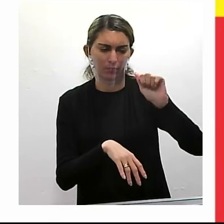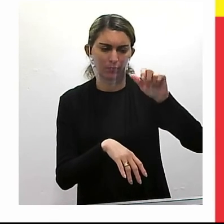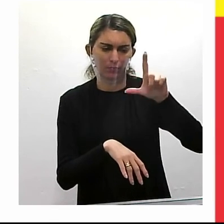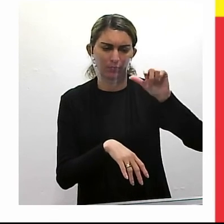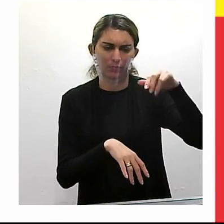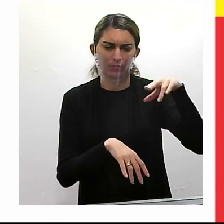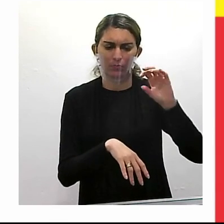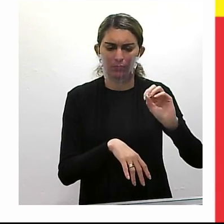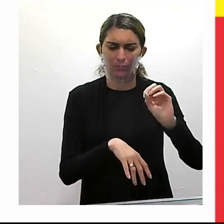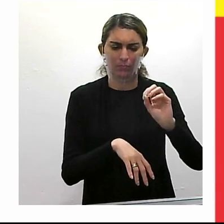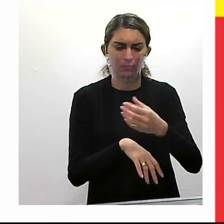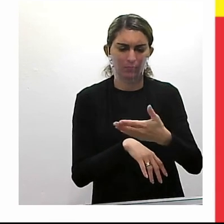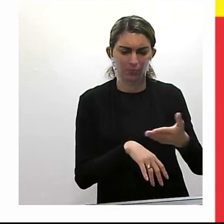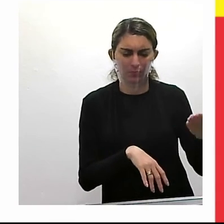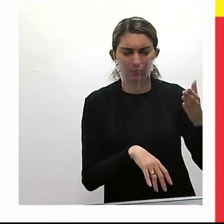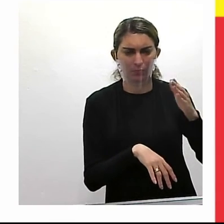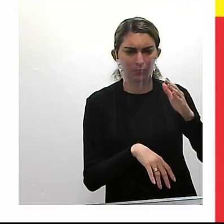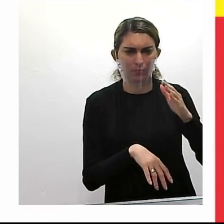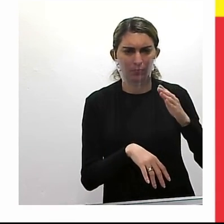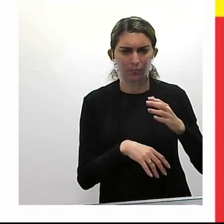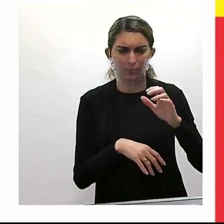alcalino